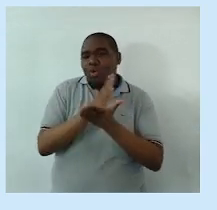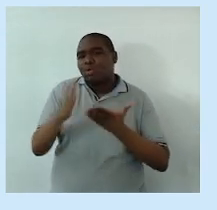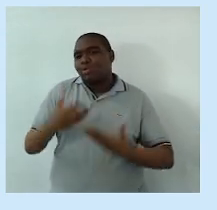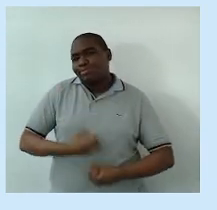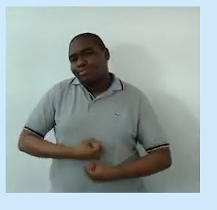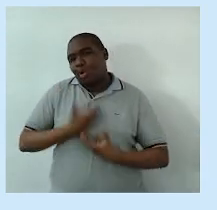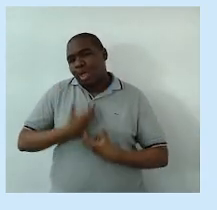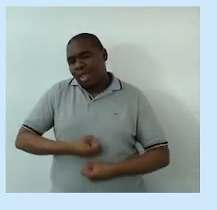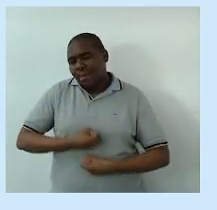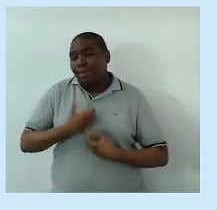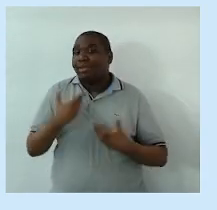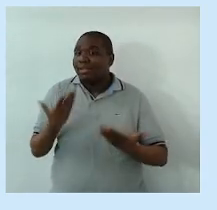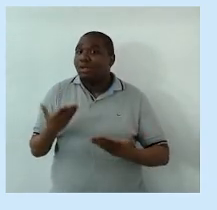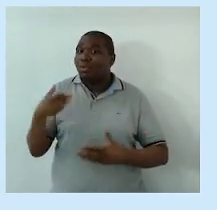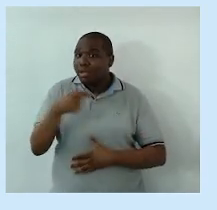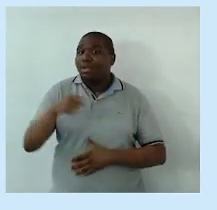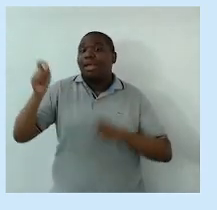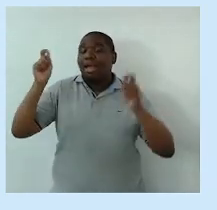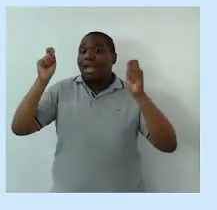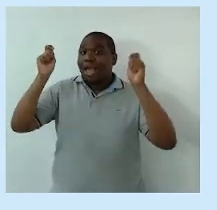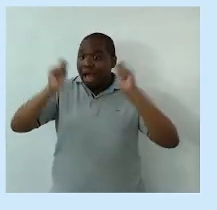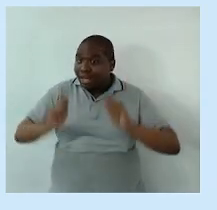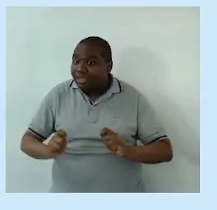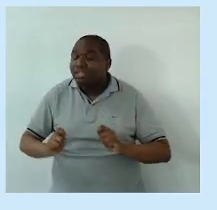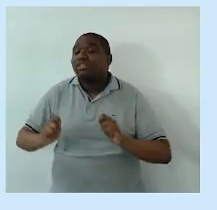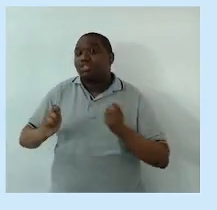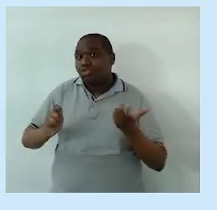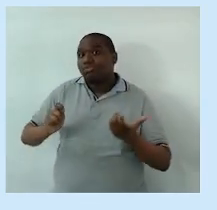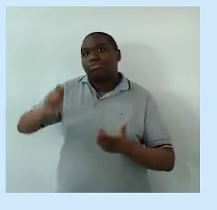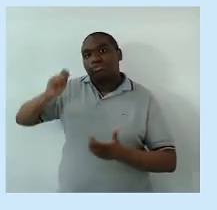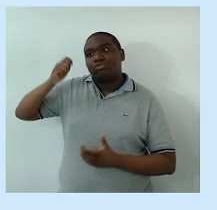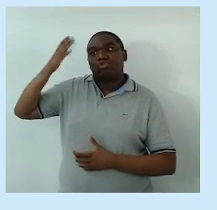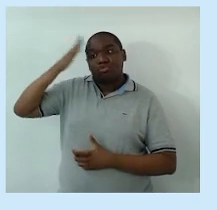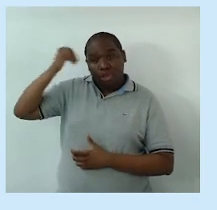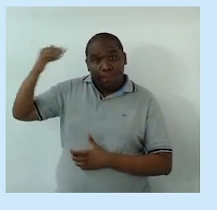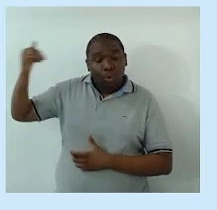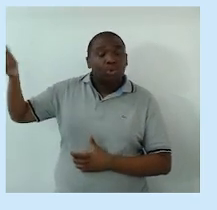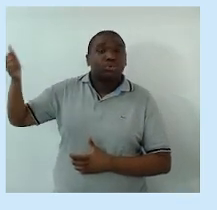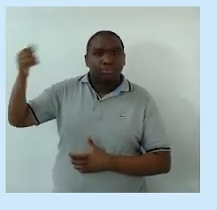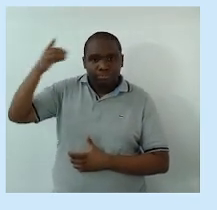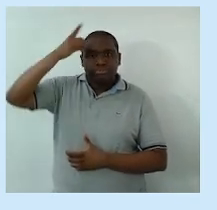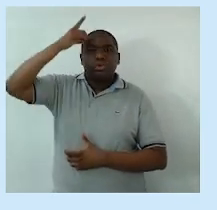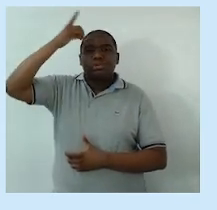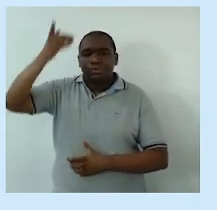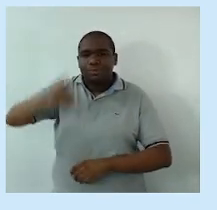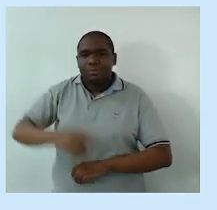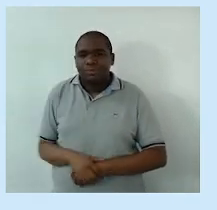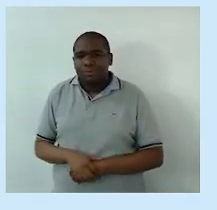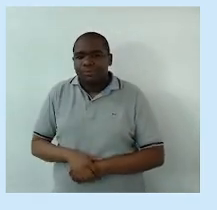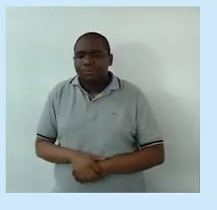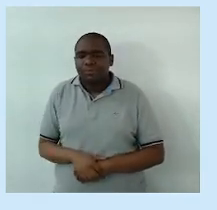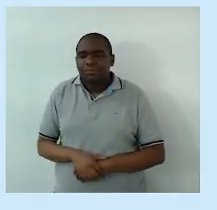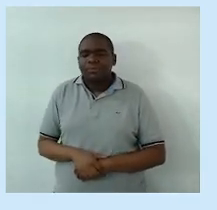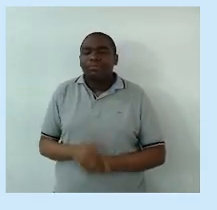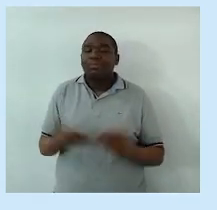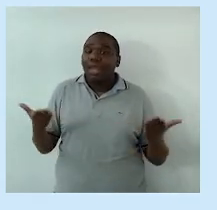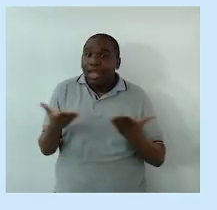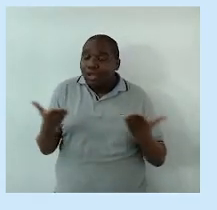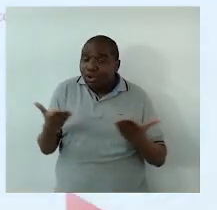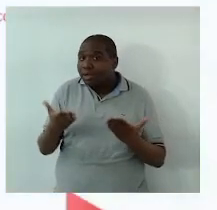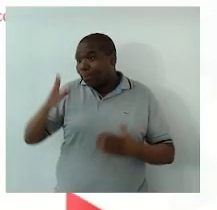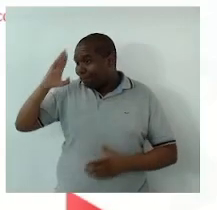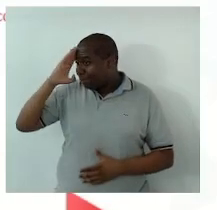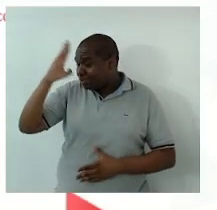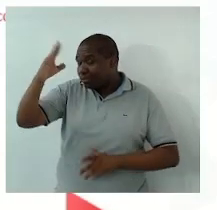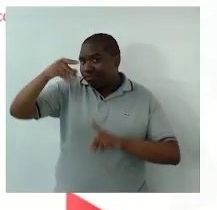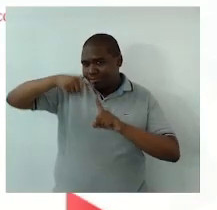Então ele era um artista muito talentoso e grandioso. Agora, as principais obras de